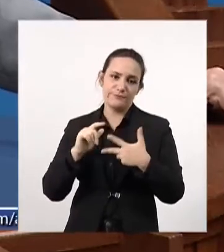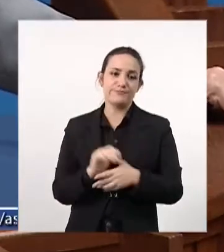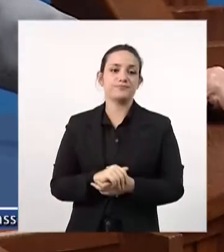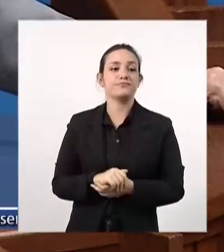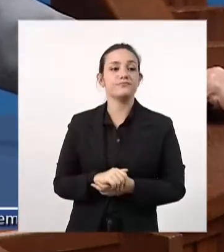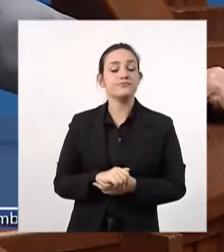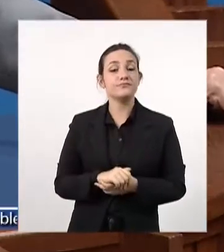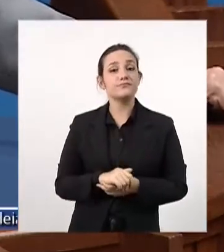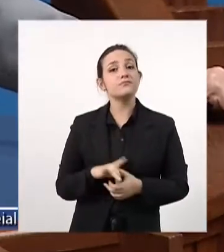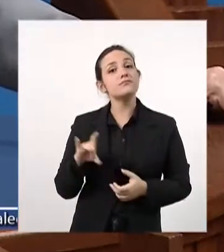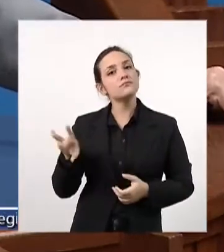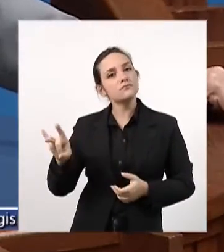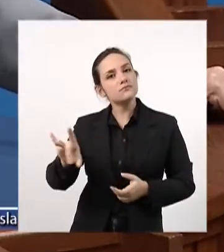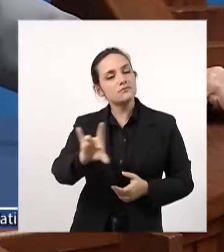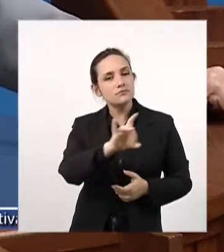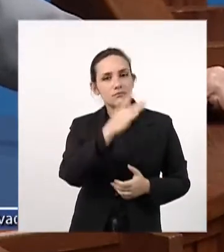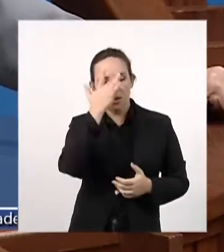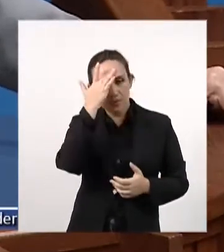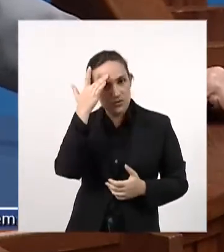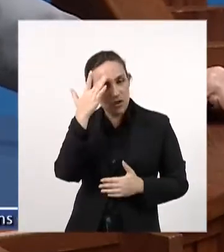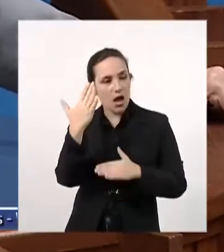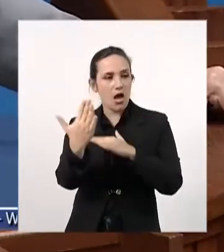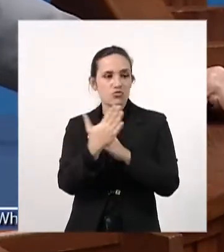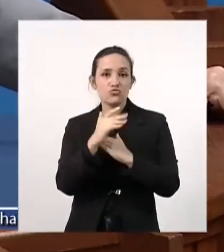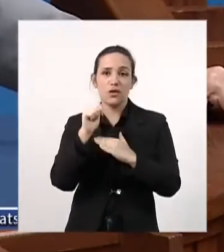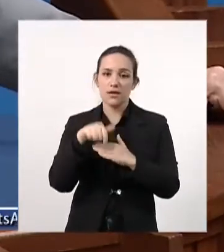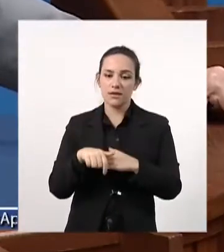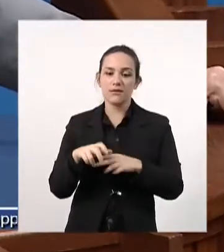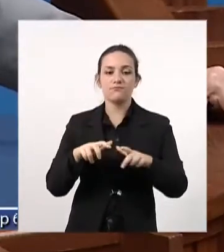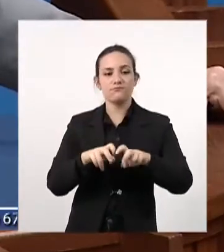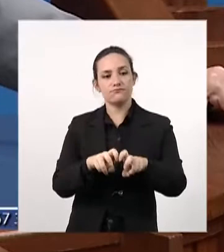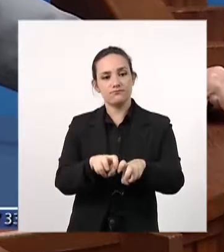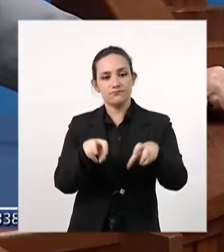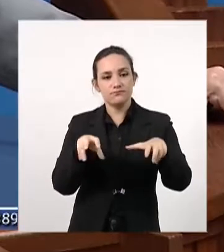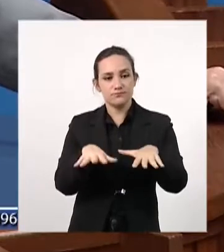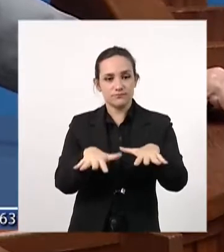que ajudam e auxiliam no plenário desta casa.